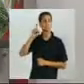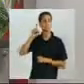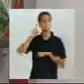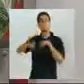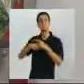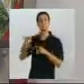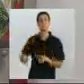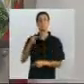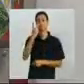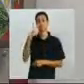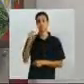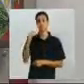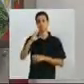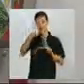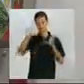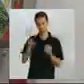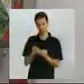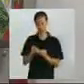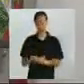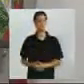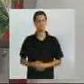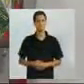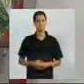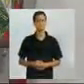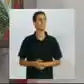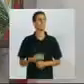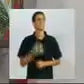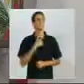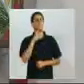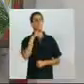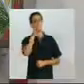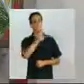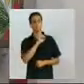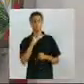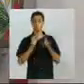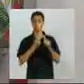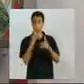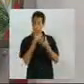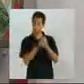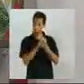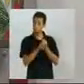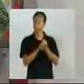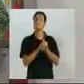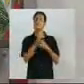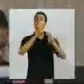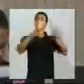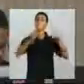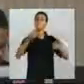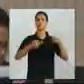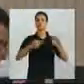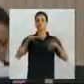ter dois minutos para concluir. Então, para o vereador Inês Mantal. Eu vou ser bem breve. Primeiro, cumprimentá-lo por o assunto que traz esta casa.